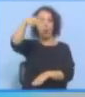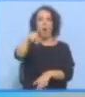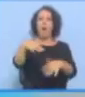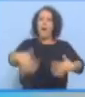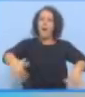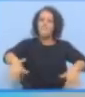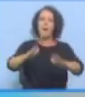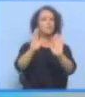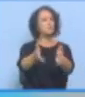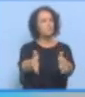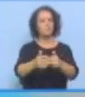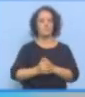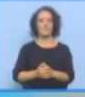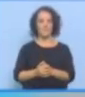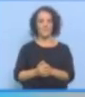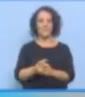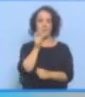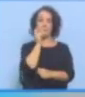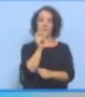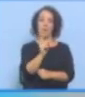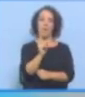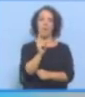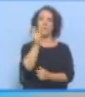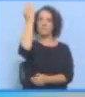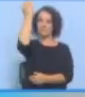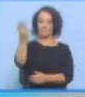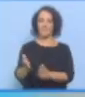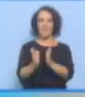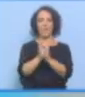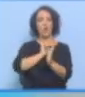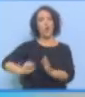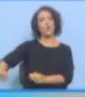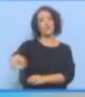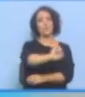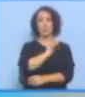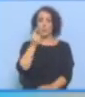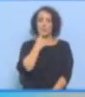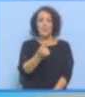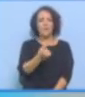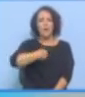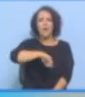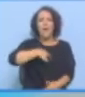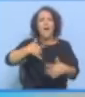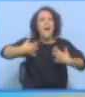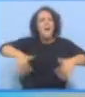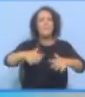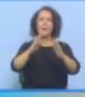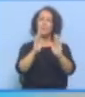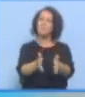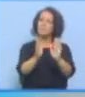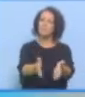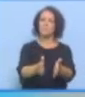Portanto, este é o nosso Deus. Que nos diz, não temais. E não temais